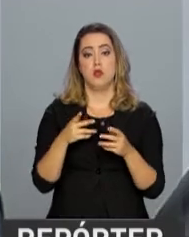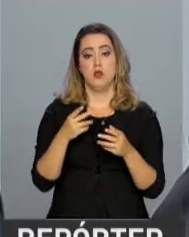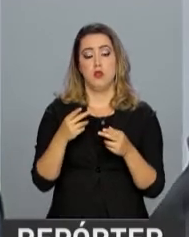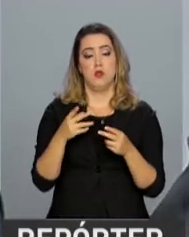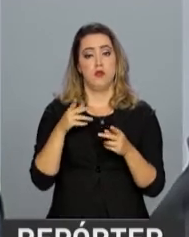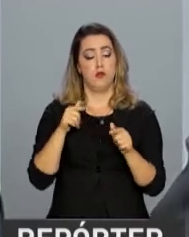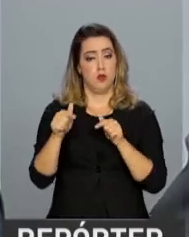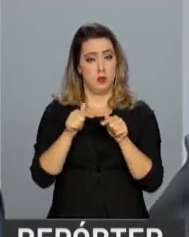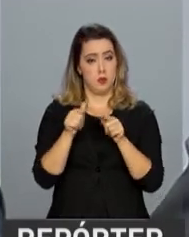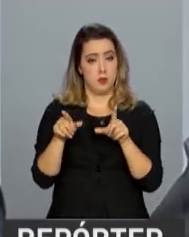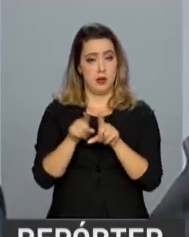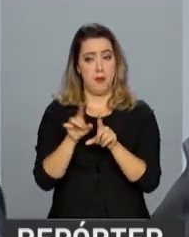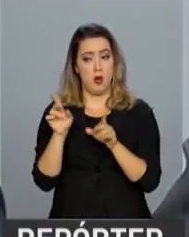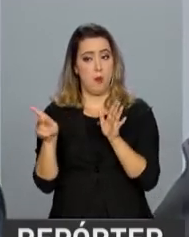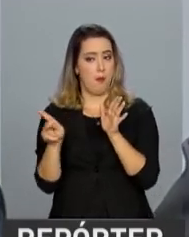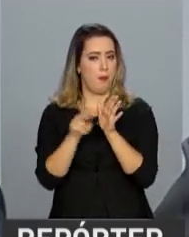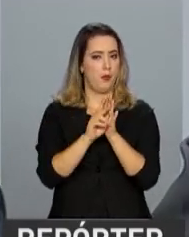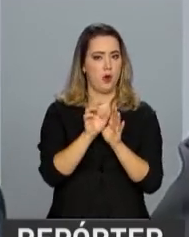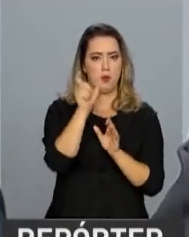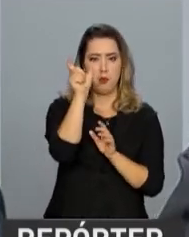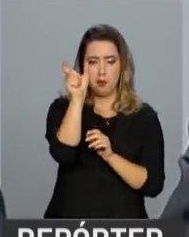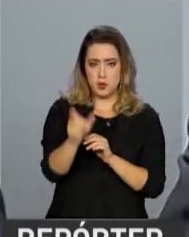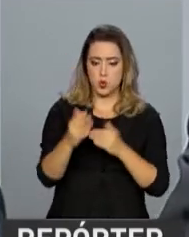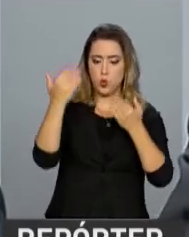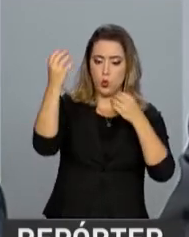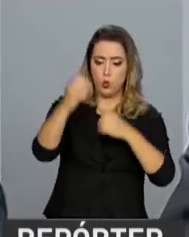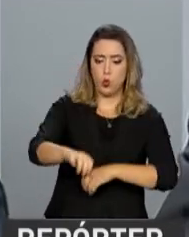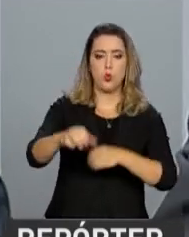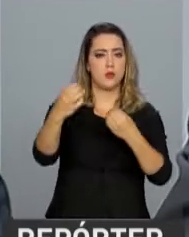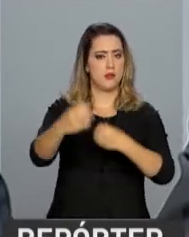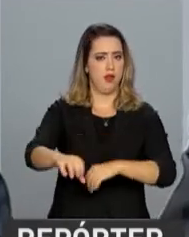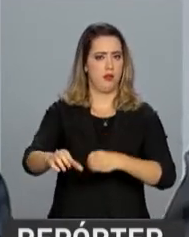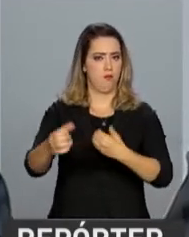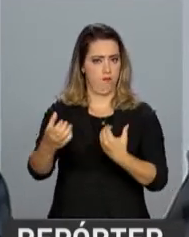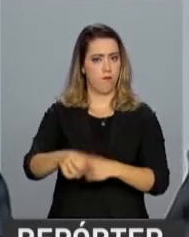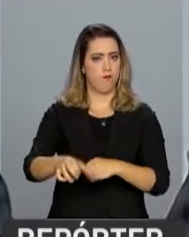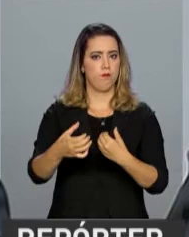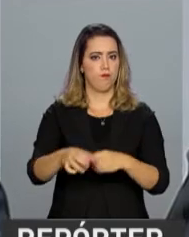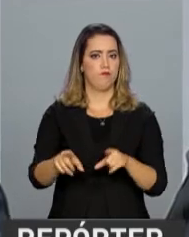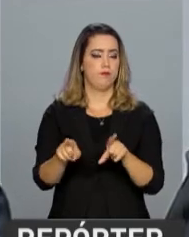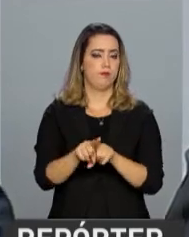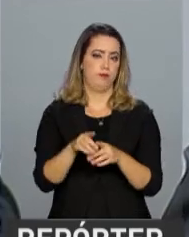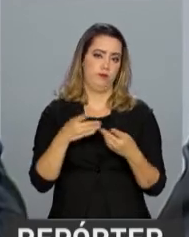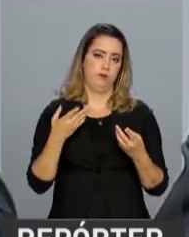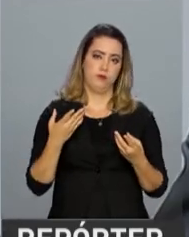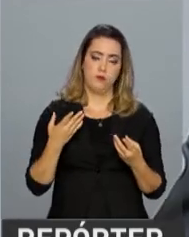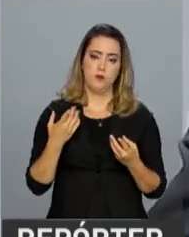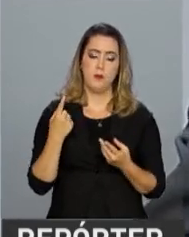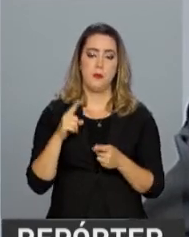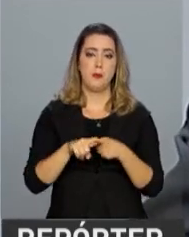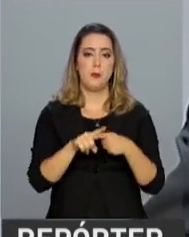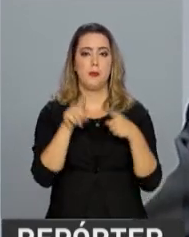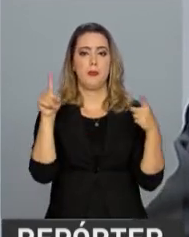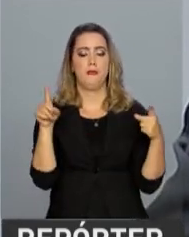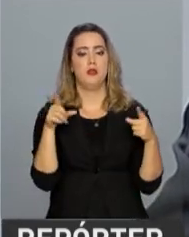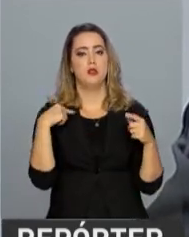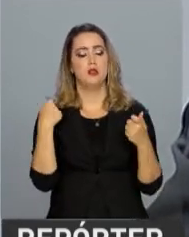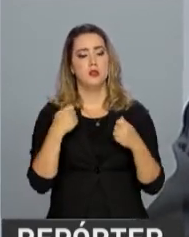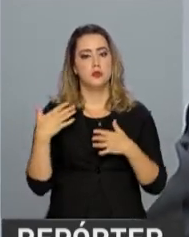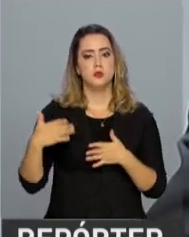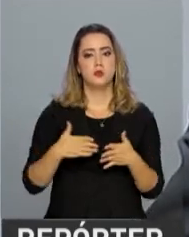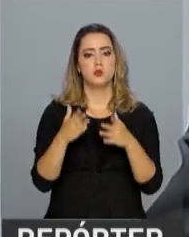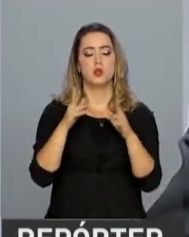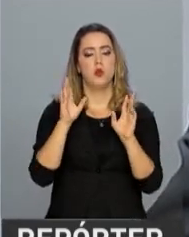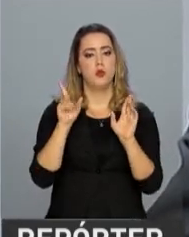exclusivos para servidores é qualificado c e concursados mas passa claramente